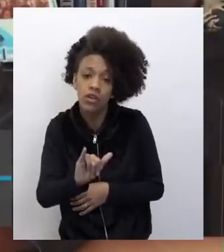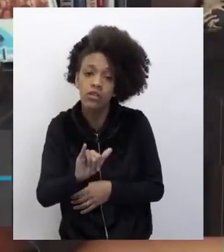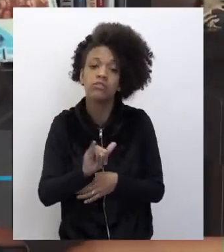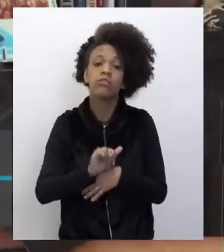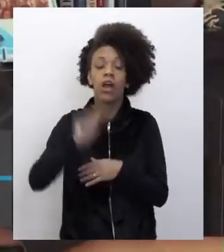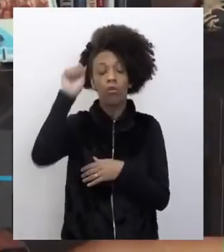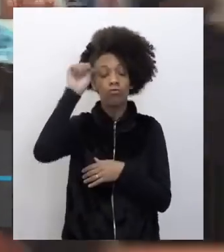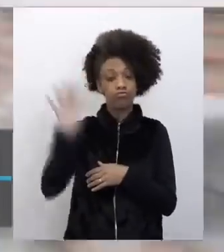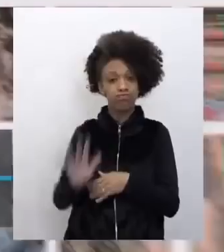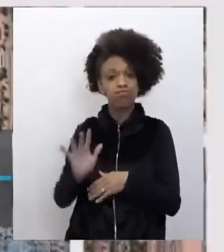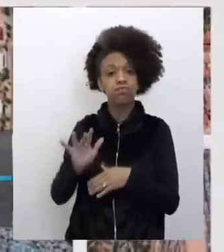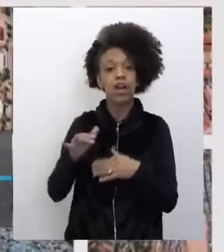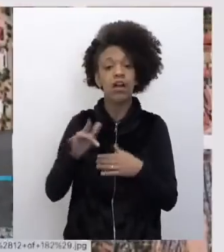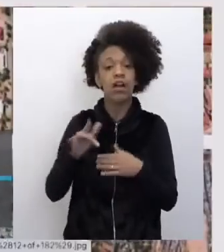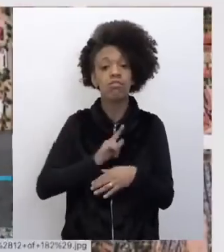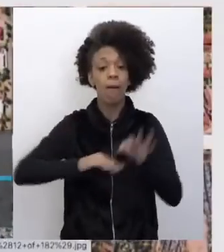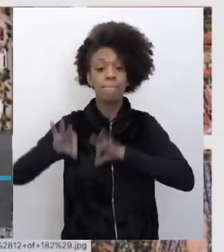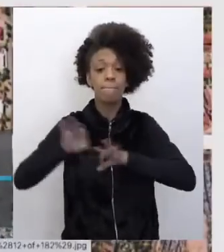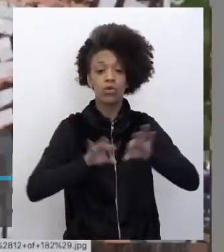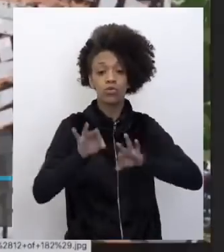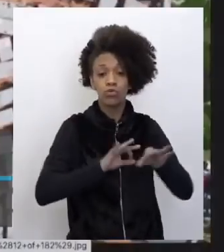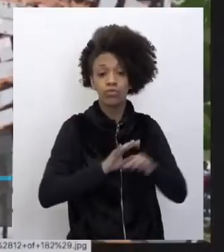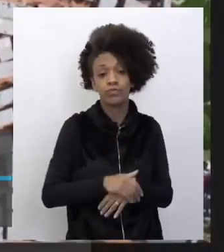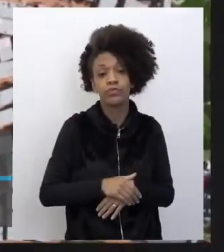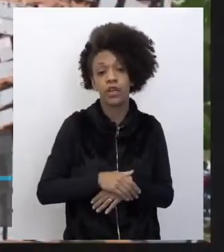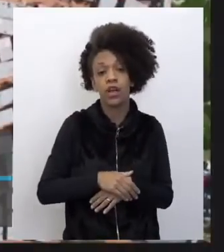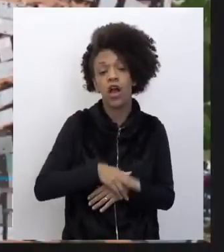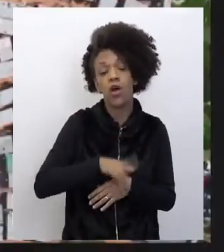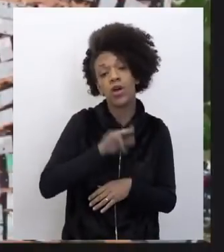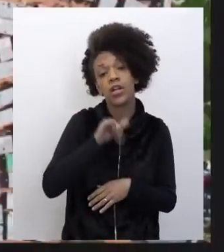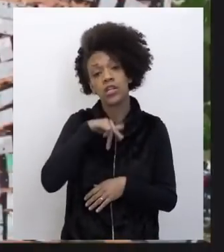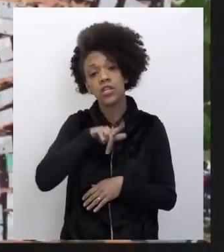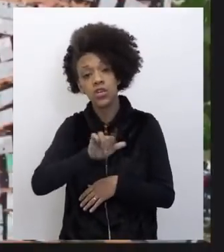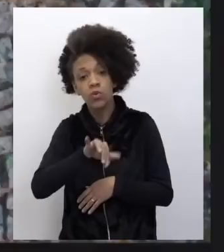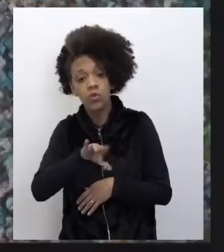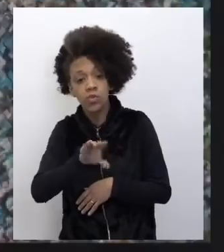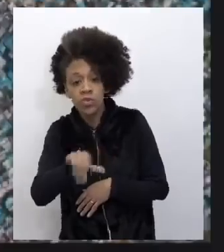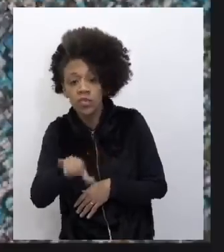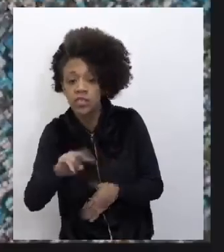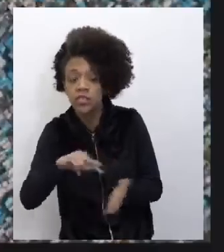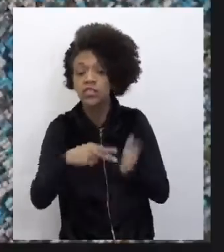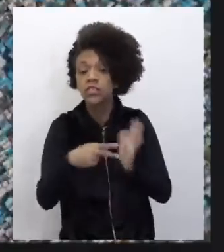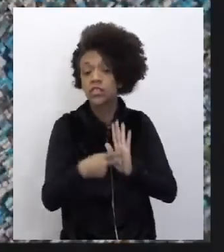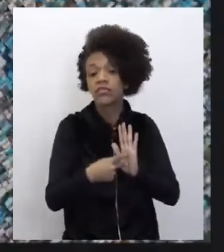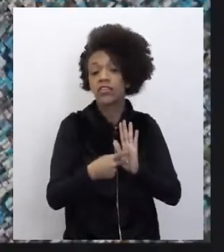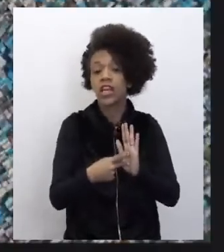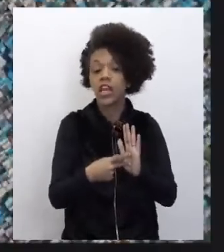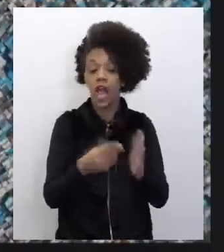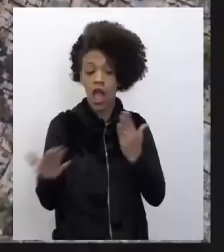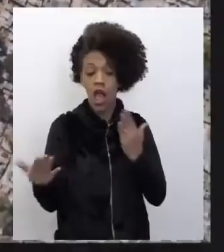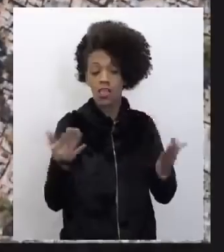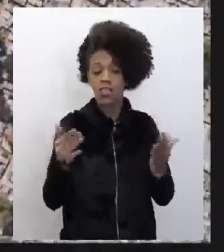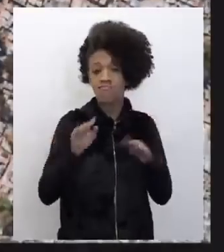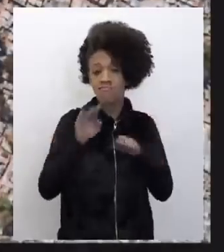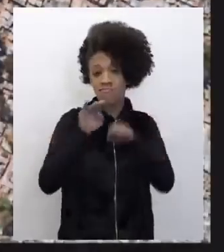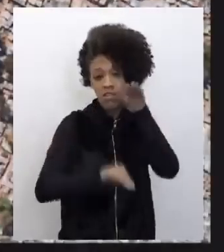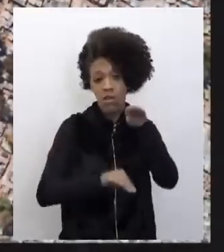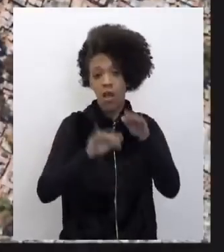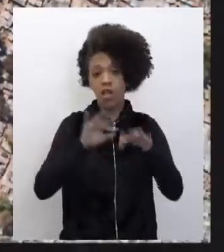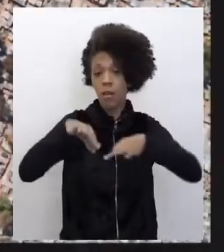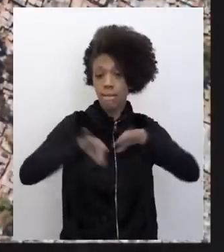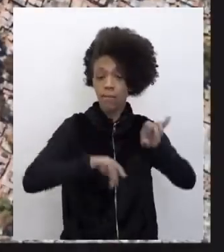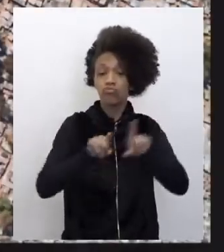sul-africano, tem um projeto chamado Unequal Scenes, que traduzindo significa cenas desiguais. Nesse projeto, ele